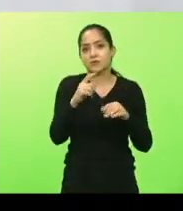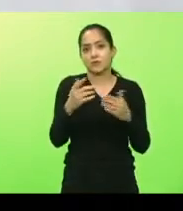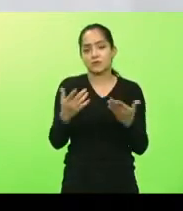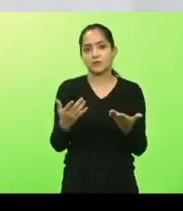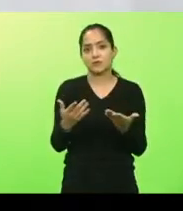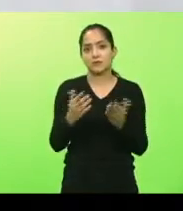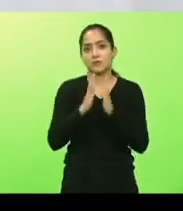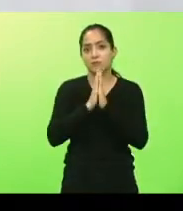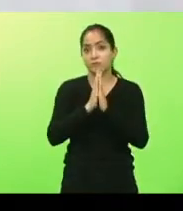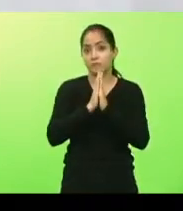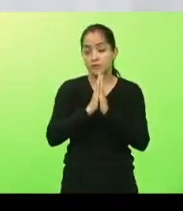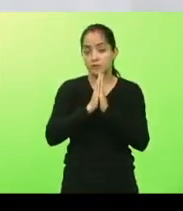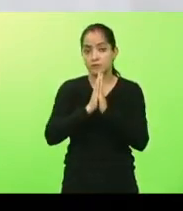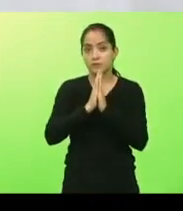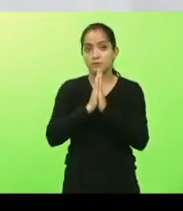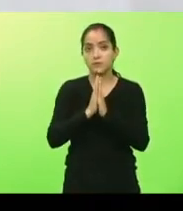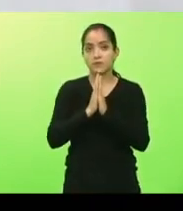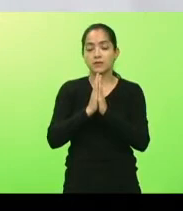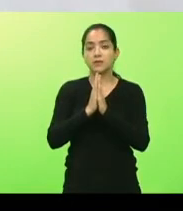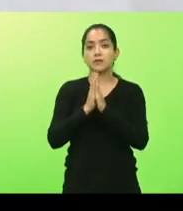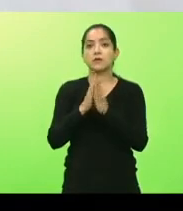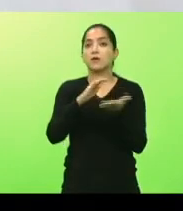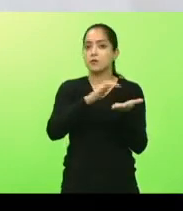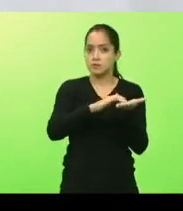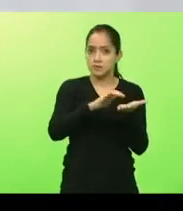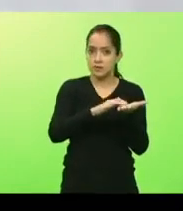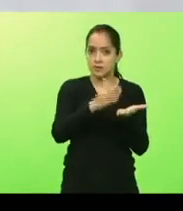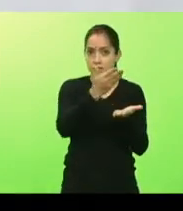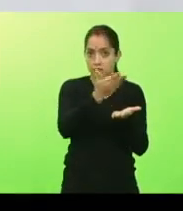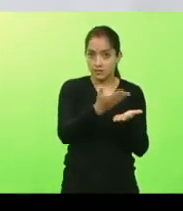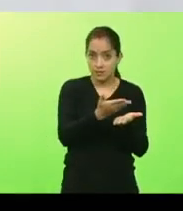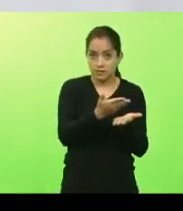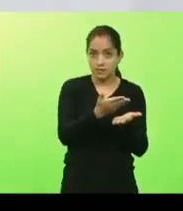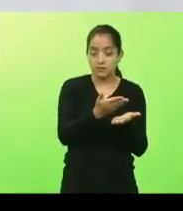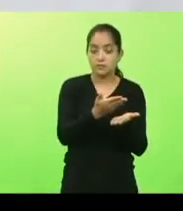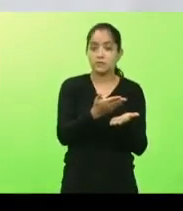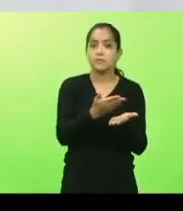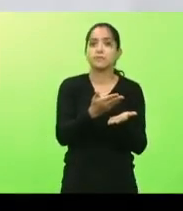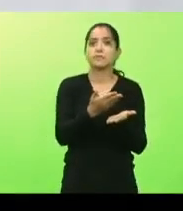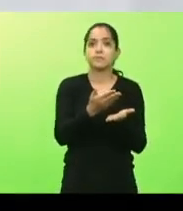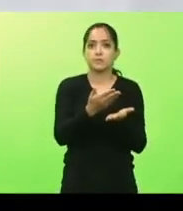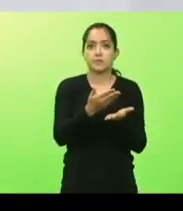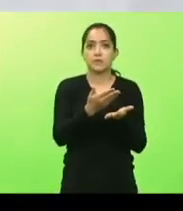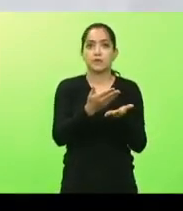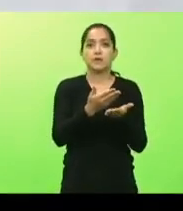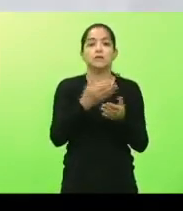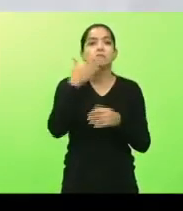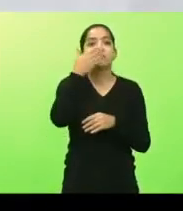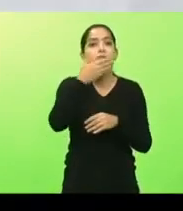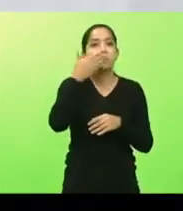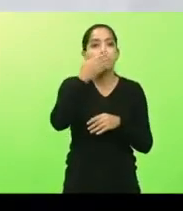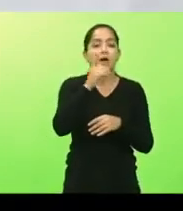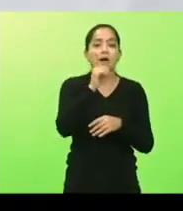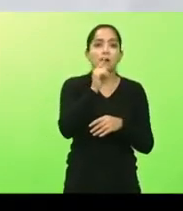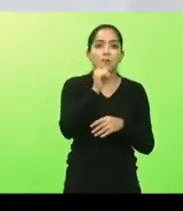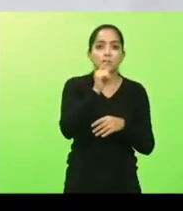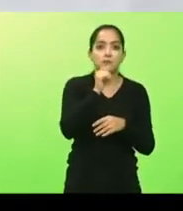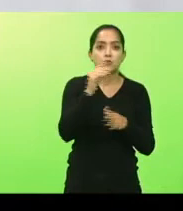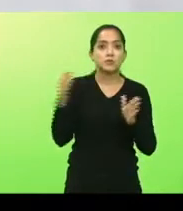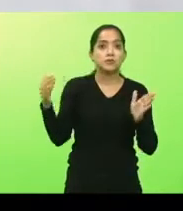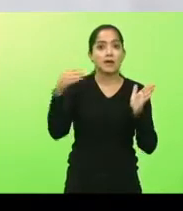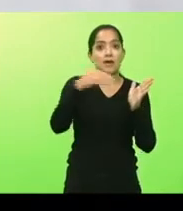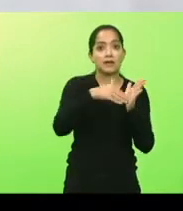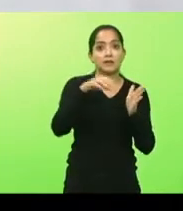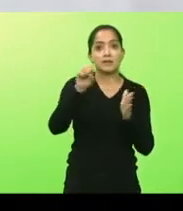aqui, faço um apelo ao nosso secretário. Temos de Água Doce a Salto Veloso, ou seja,